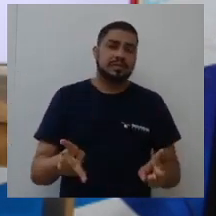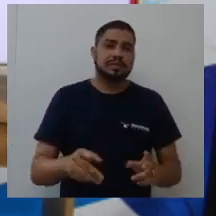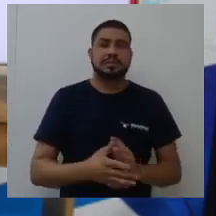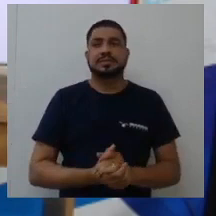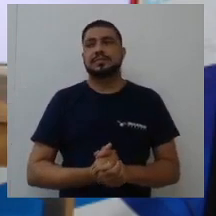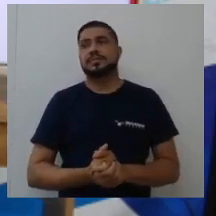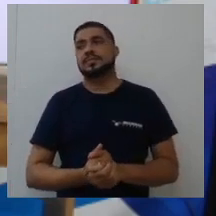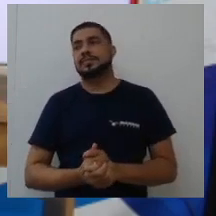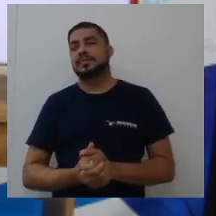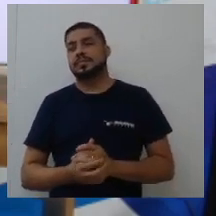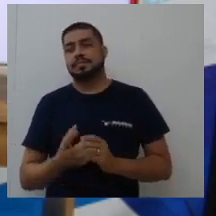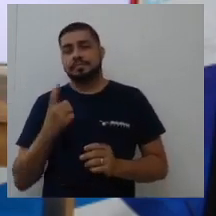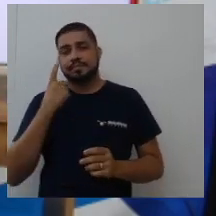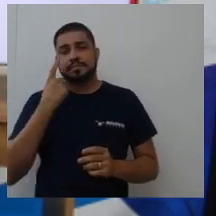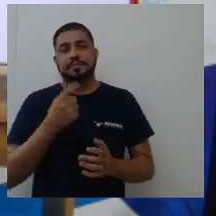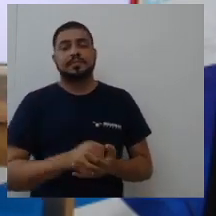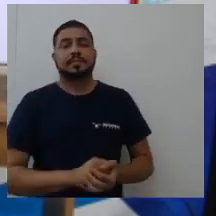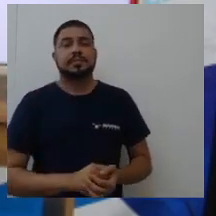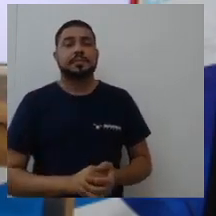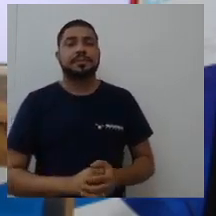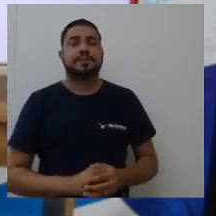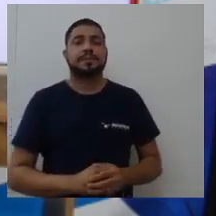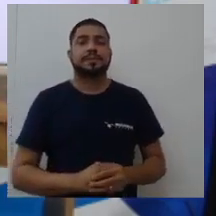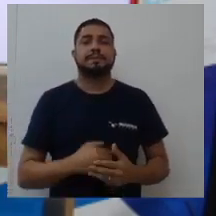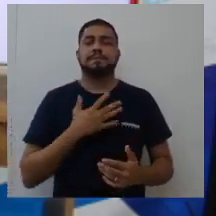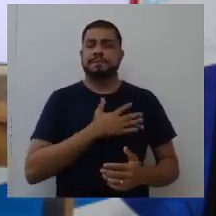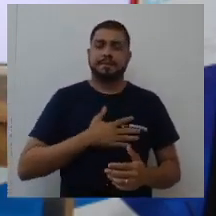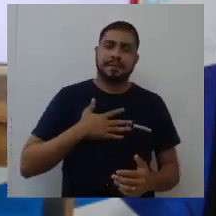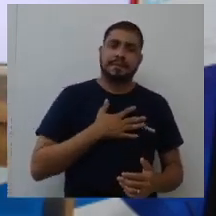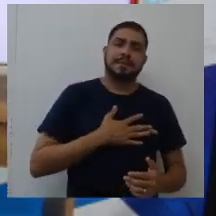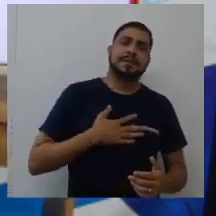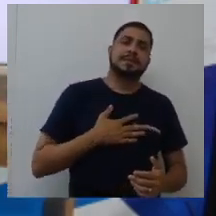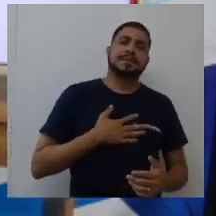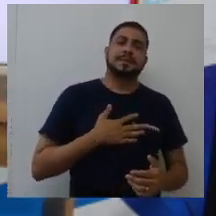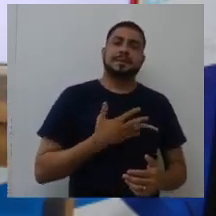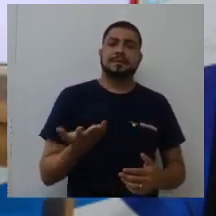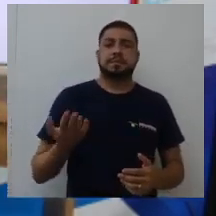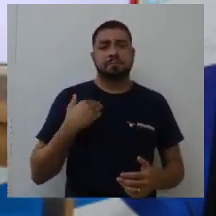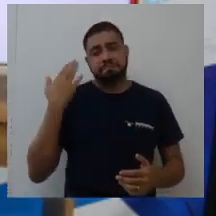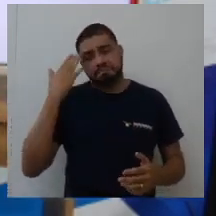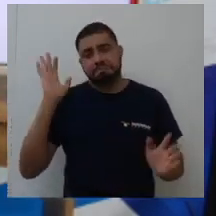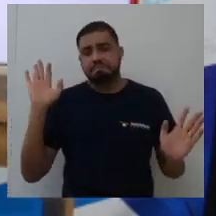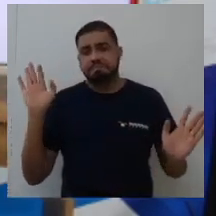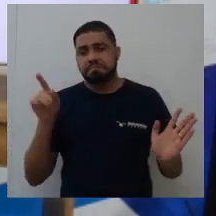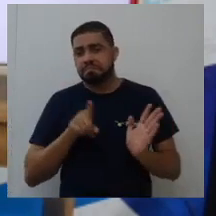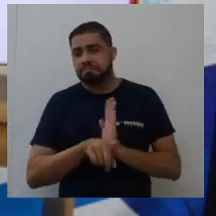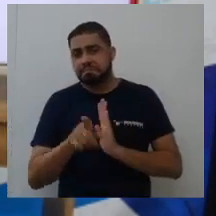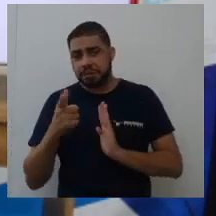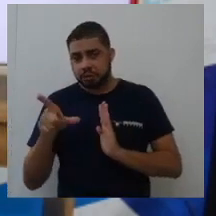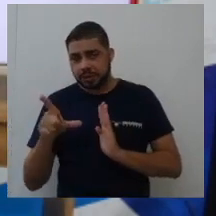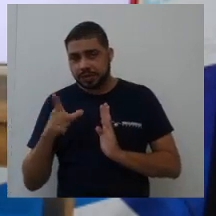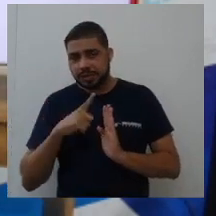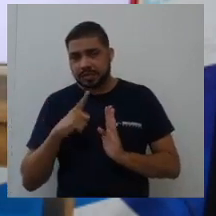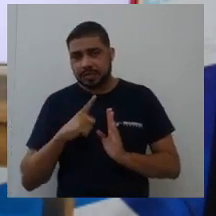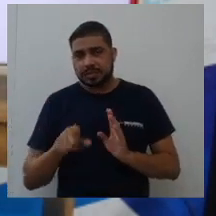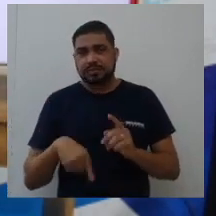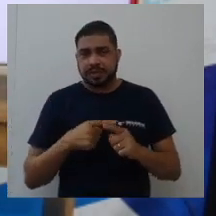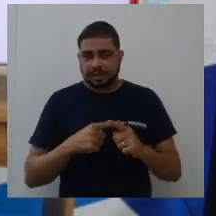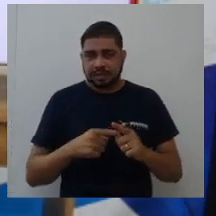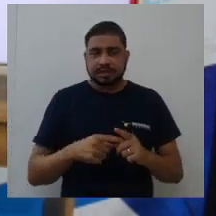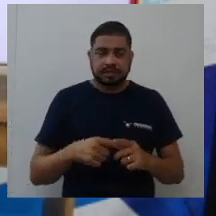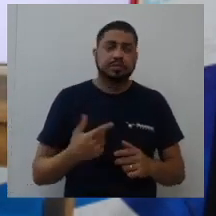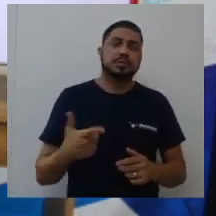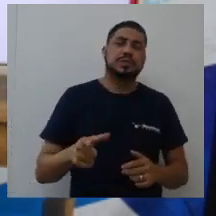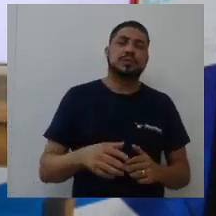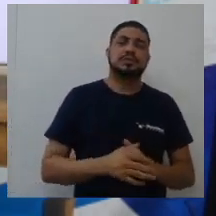Beleza? Olha só. Prazerzão estar com vocês aqui. Não sei se tem outra pergunta aí. Tá? Tem mais pergunta? Beleza.